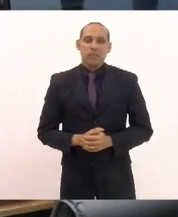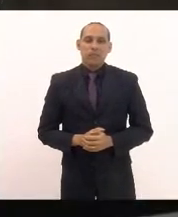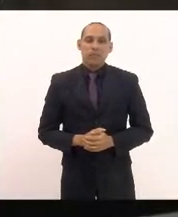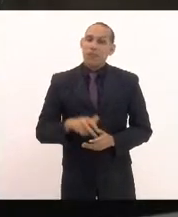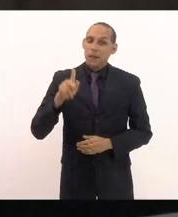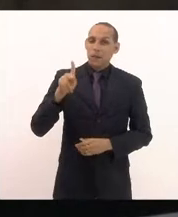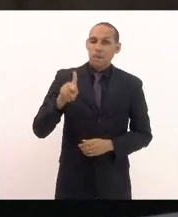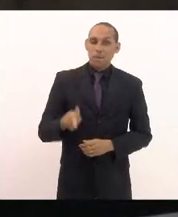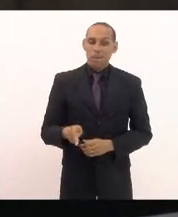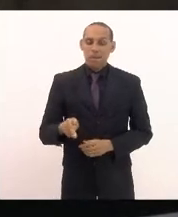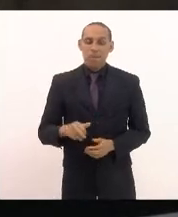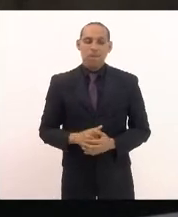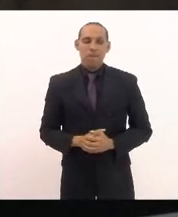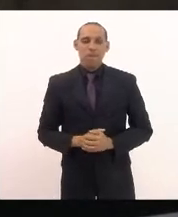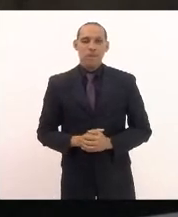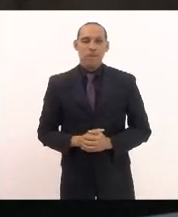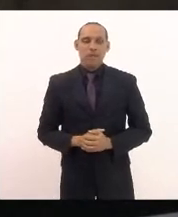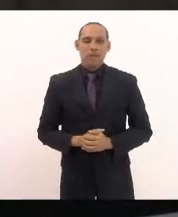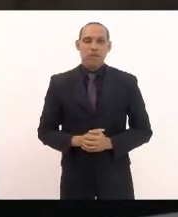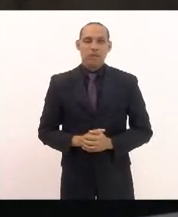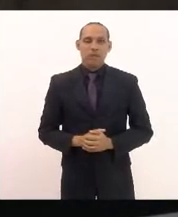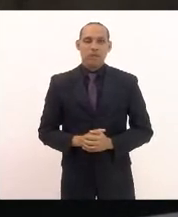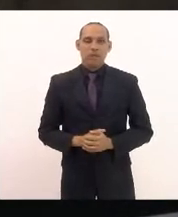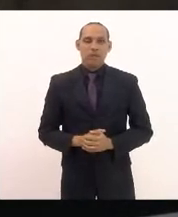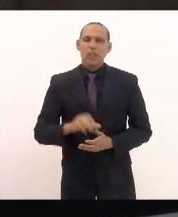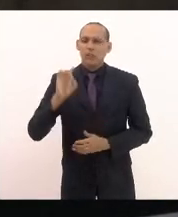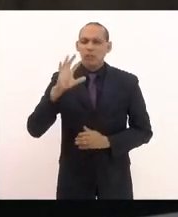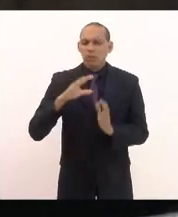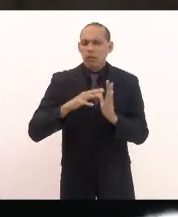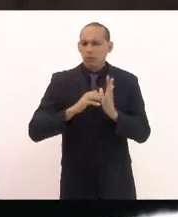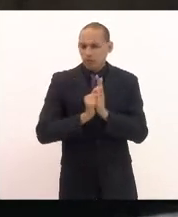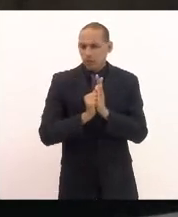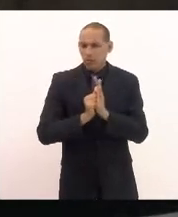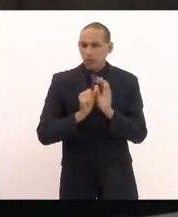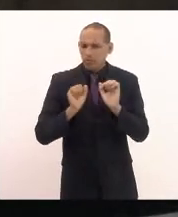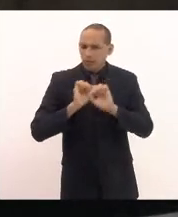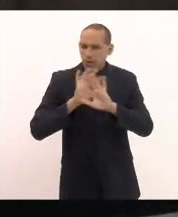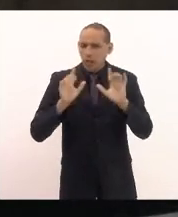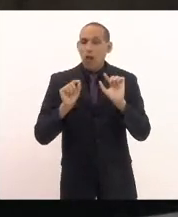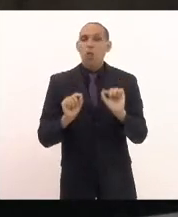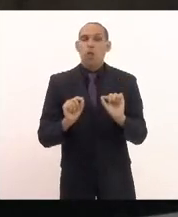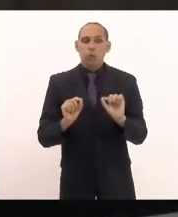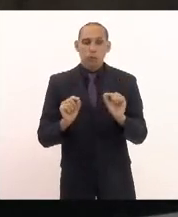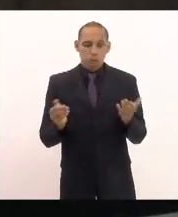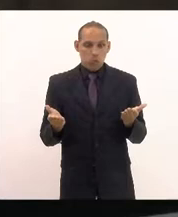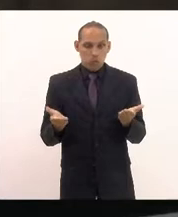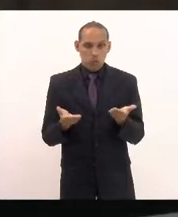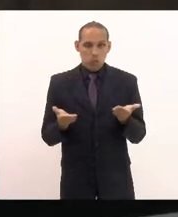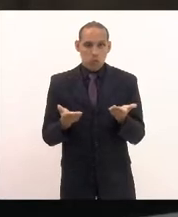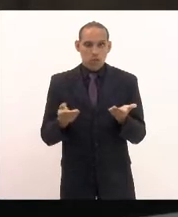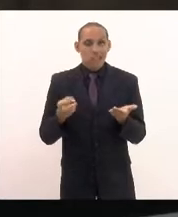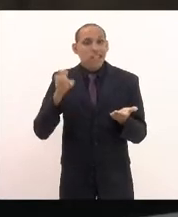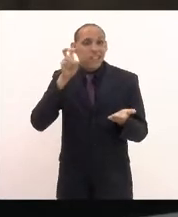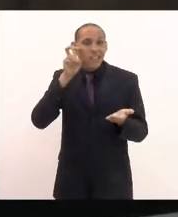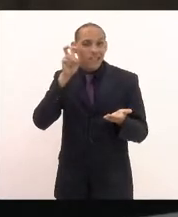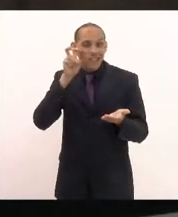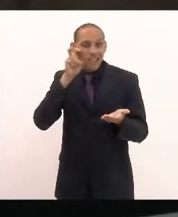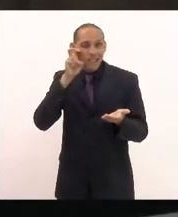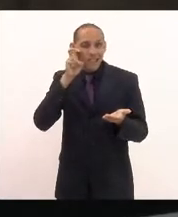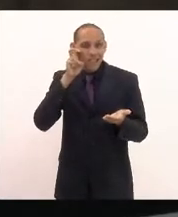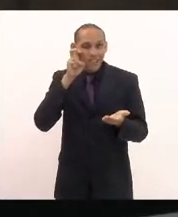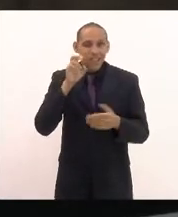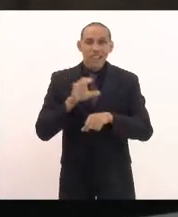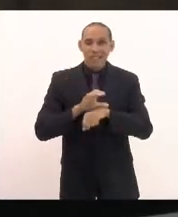Senhora presidente, queria só registrar aqui que hoje é quinta-feira de